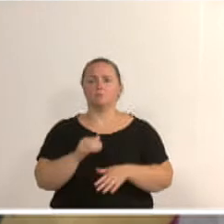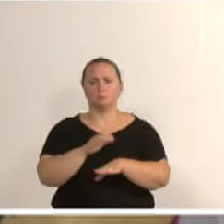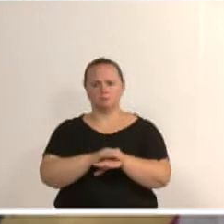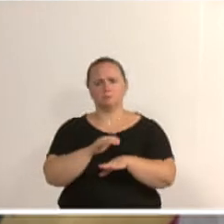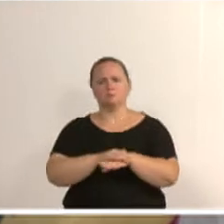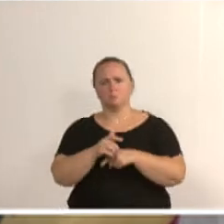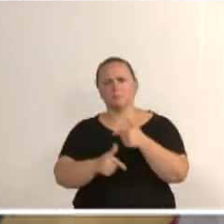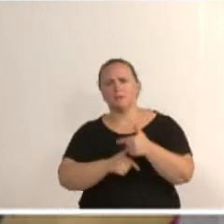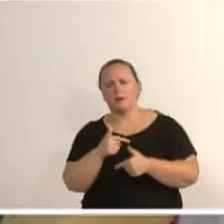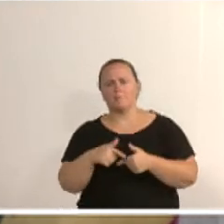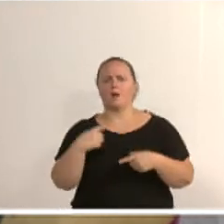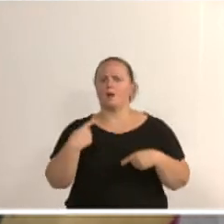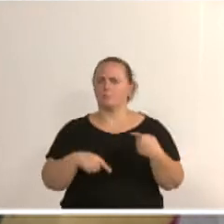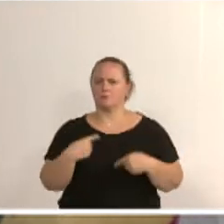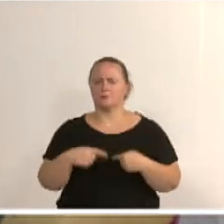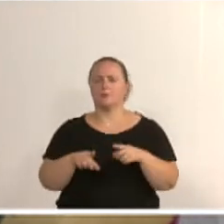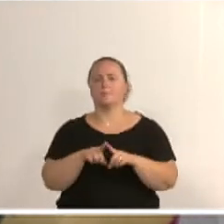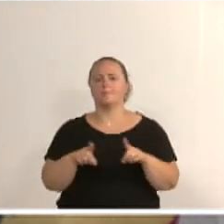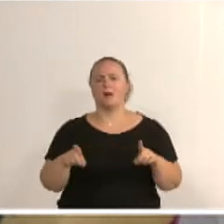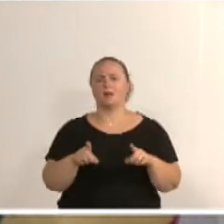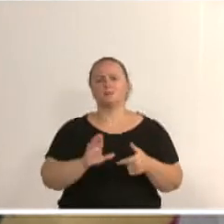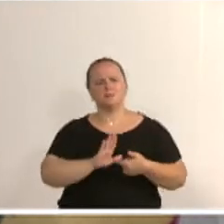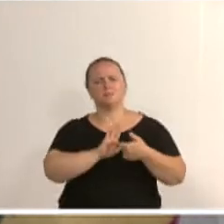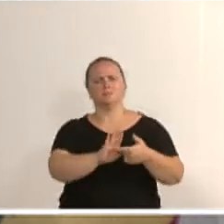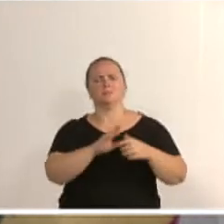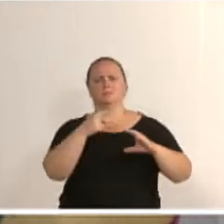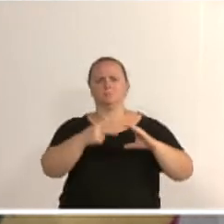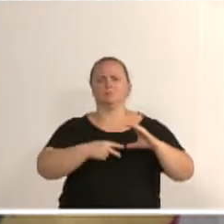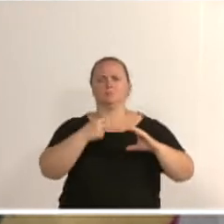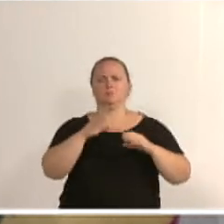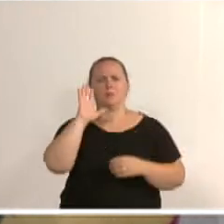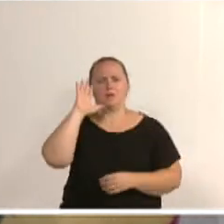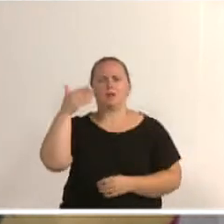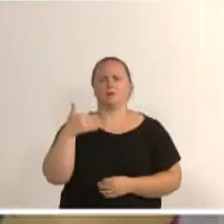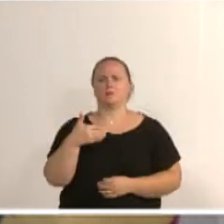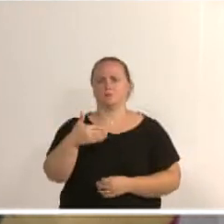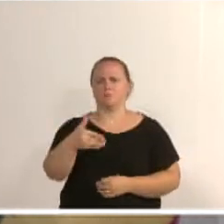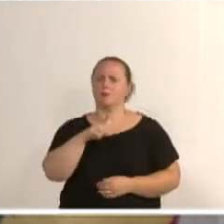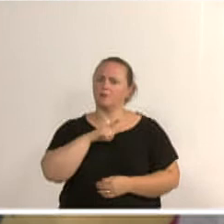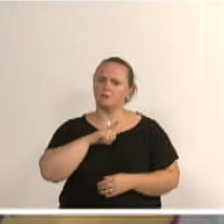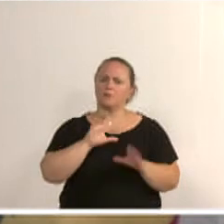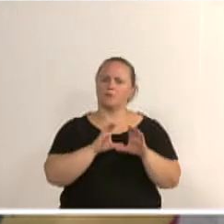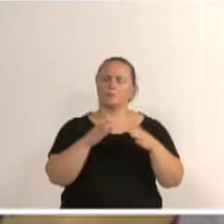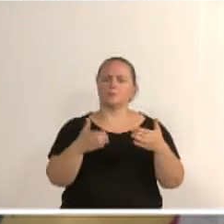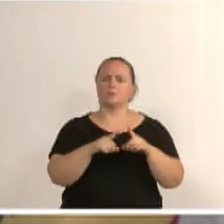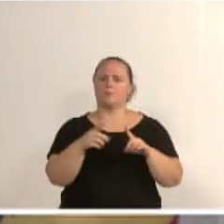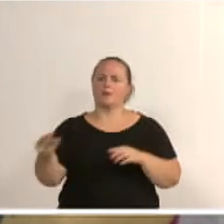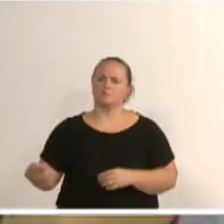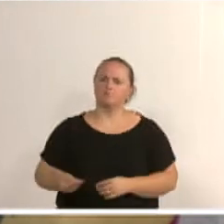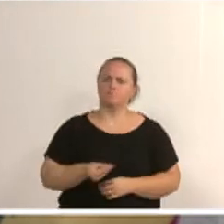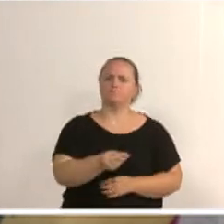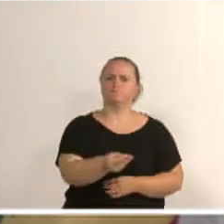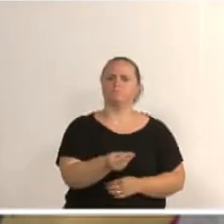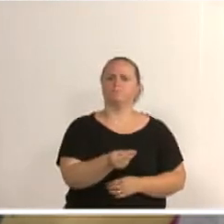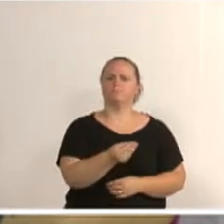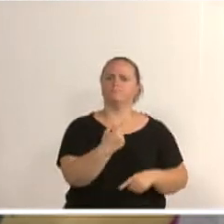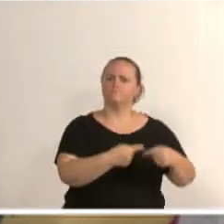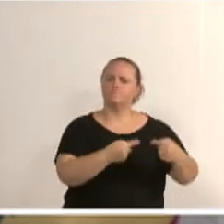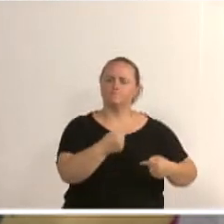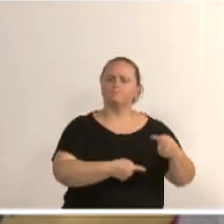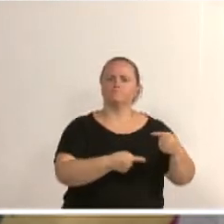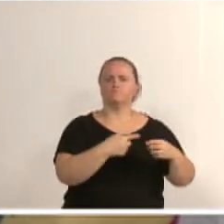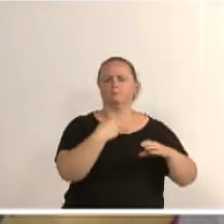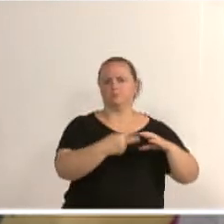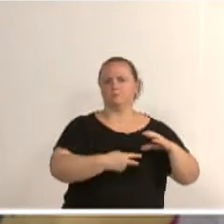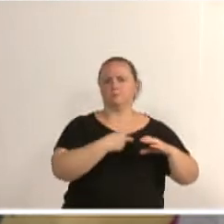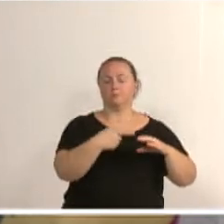realmente esse debate, mas tragam para a Câmara para ela resolver. Vocês têm uma comissão, mas tragam para a Câmara. Nós temos que saber o que está acontecendo com o